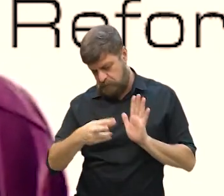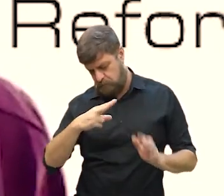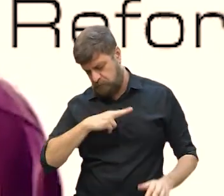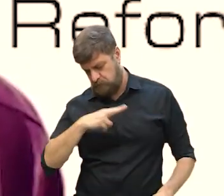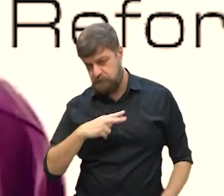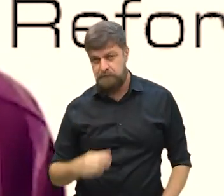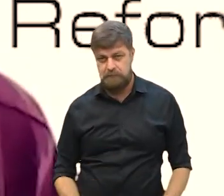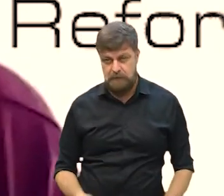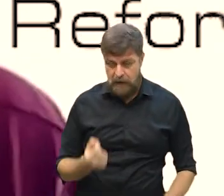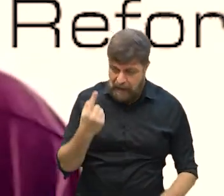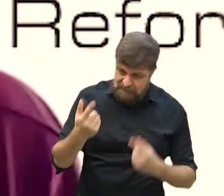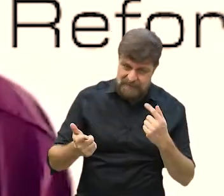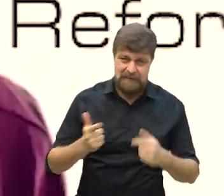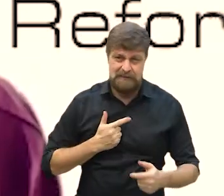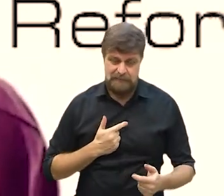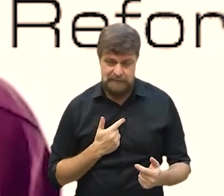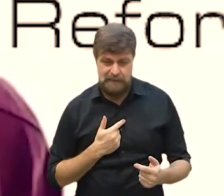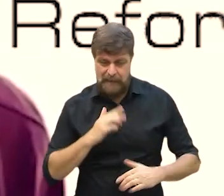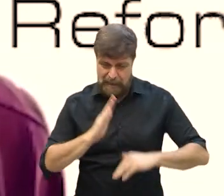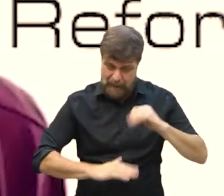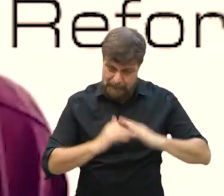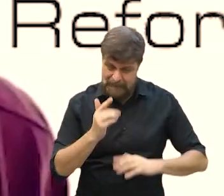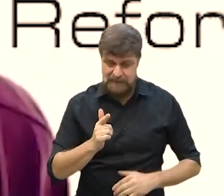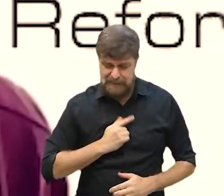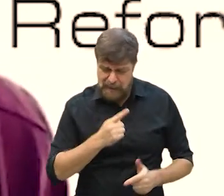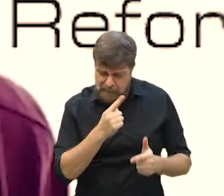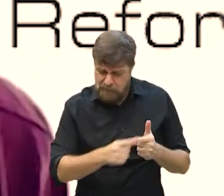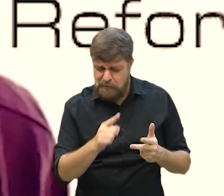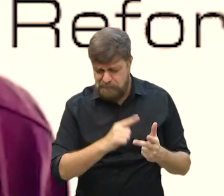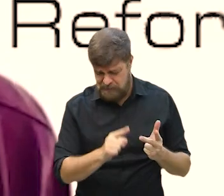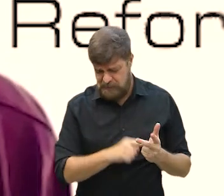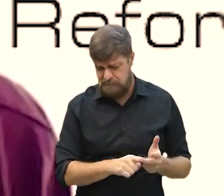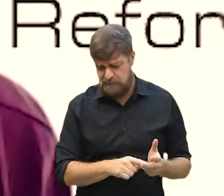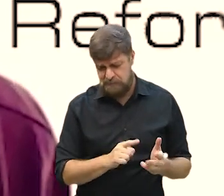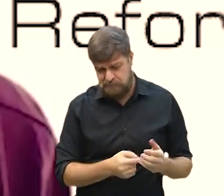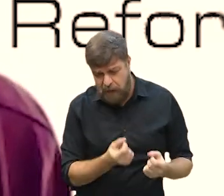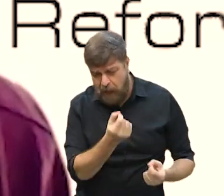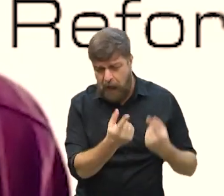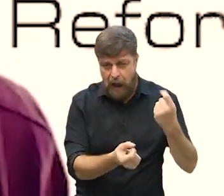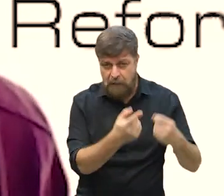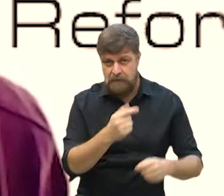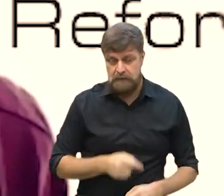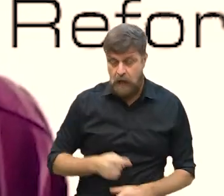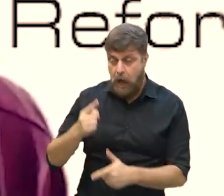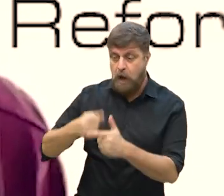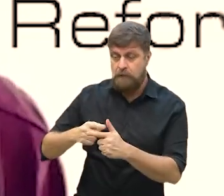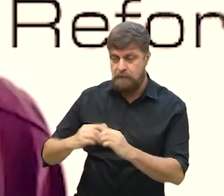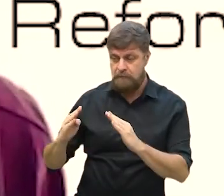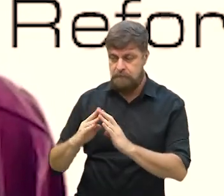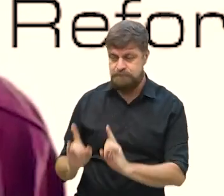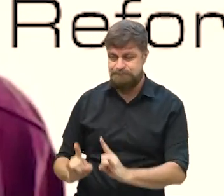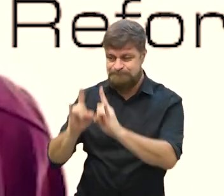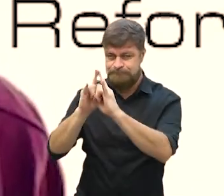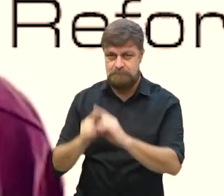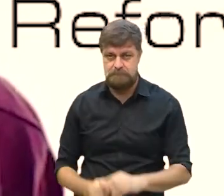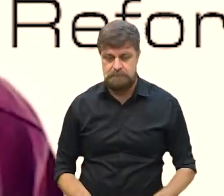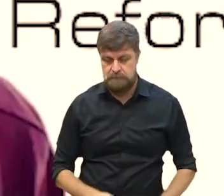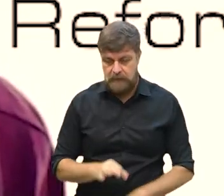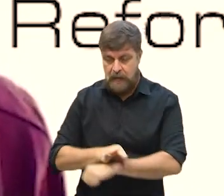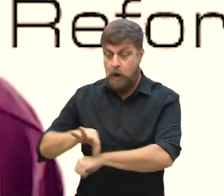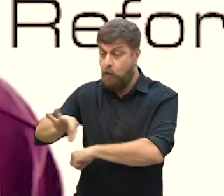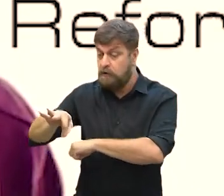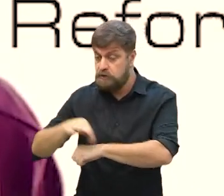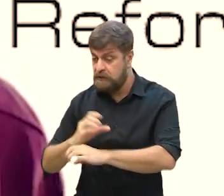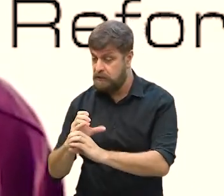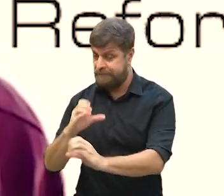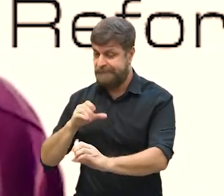nós. Às vezes a gente tem problemas de mão de obra, mas o problema na construção civil muitas vezes está no cliente, está no arquiteto,